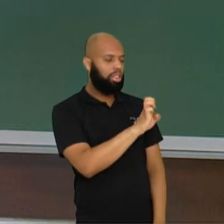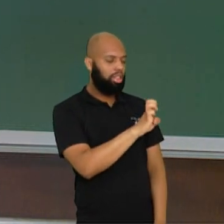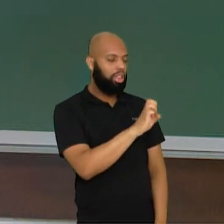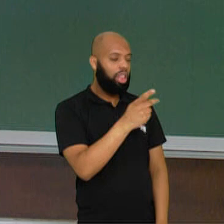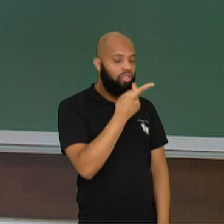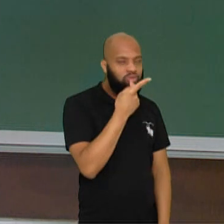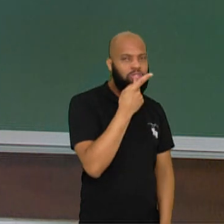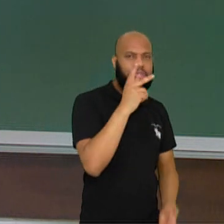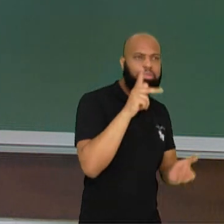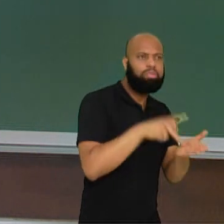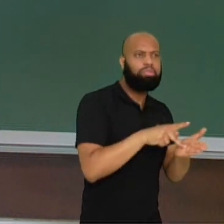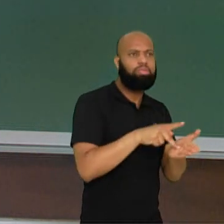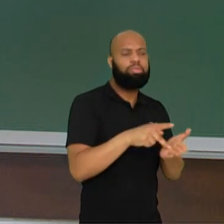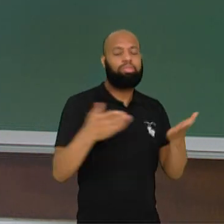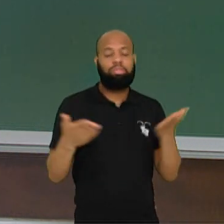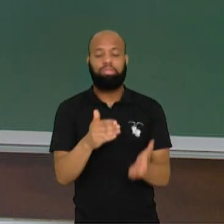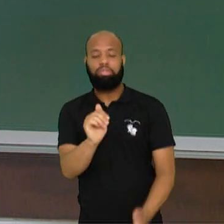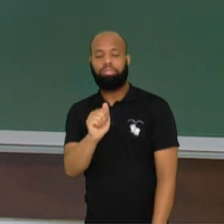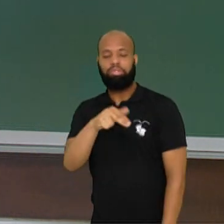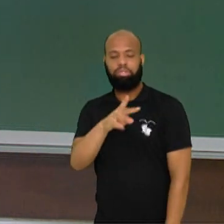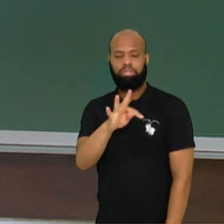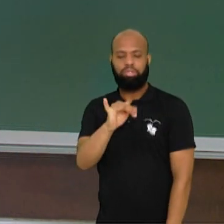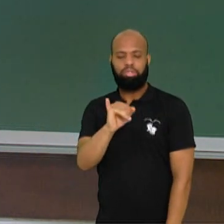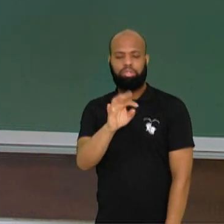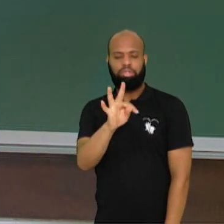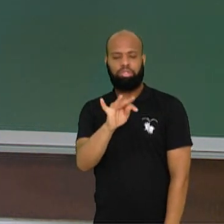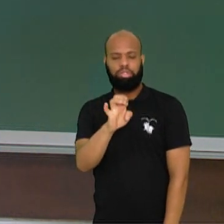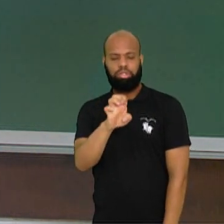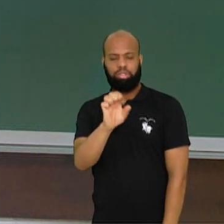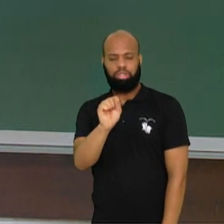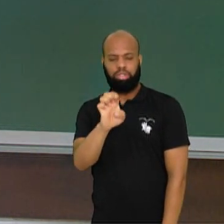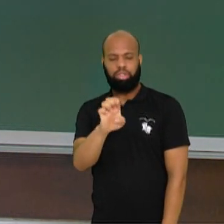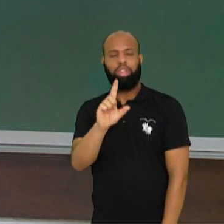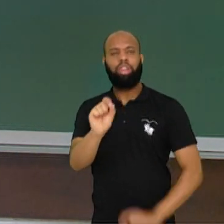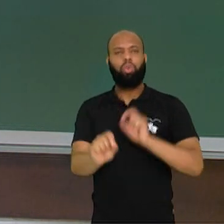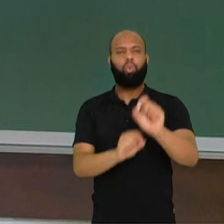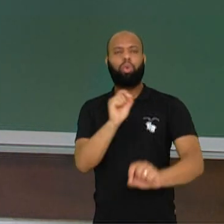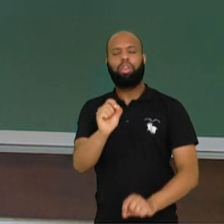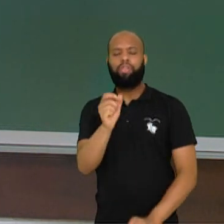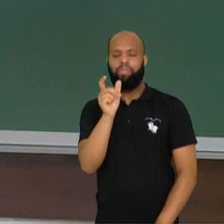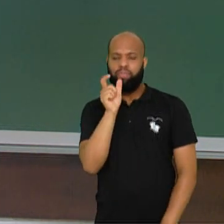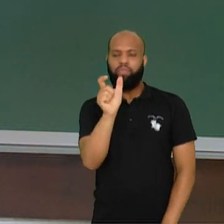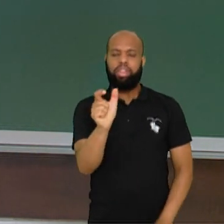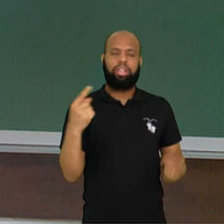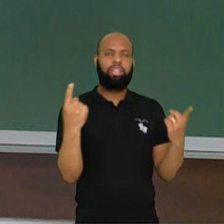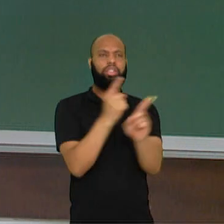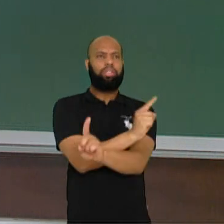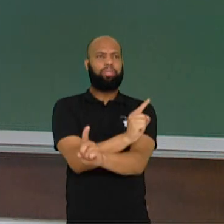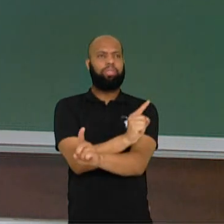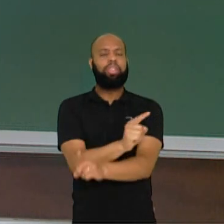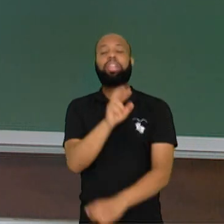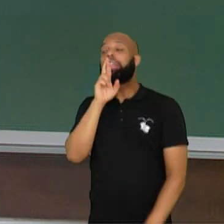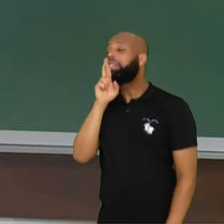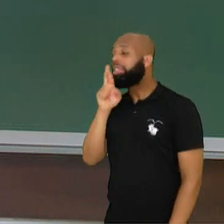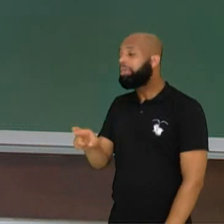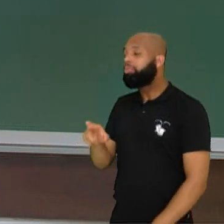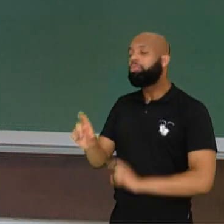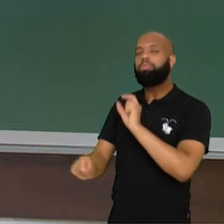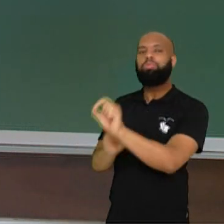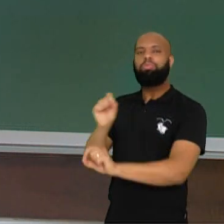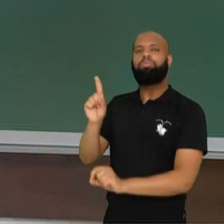aquilo que é uma afirmação contrária ou a negação da tese. E como resultado, a gente tem